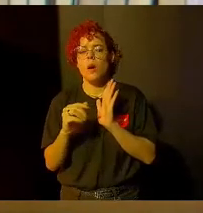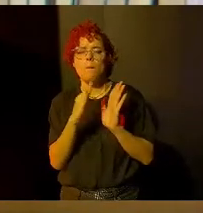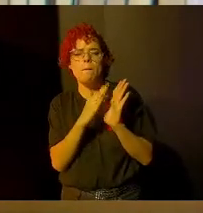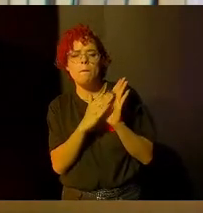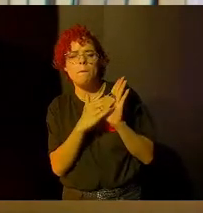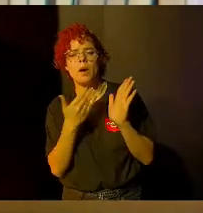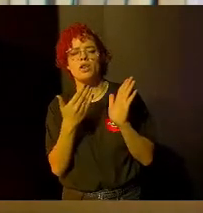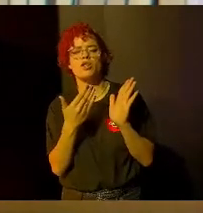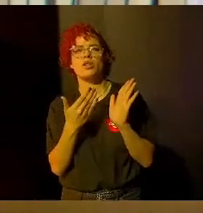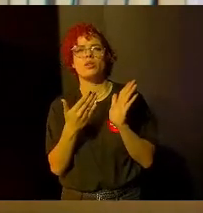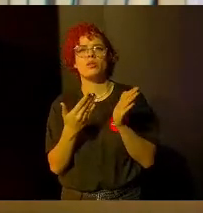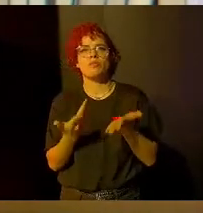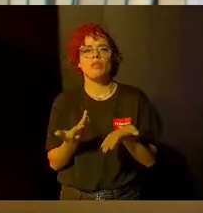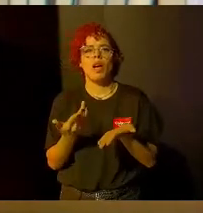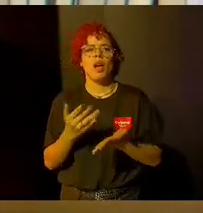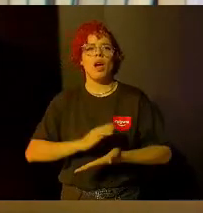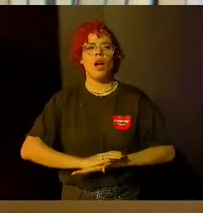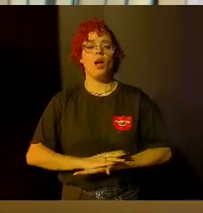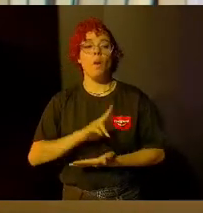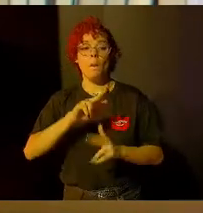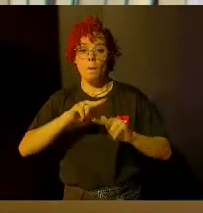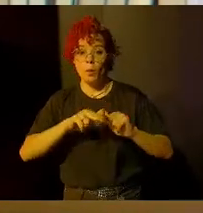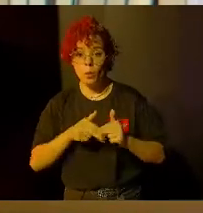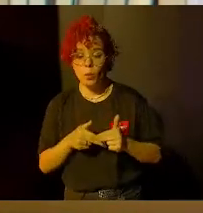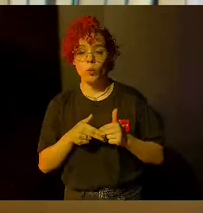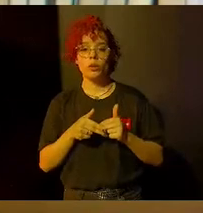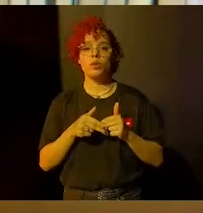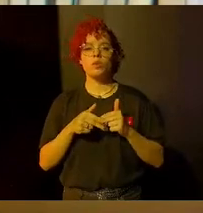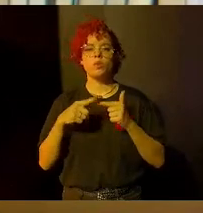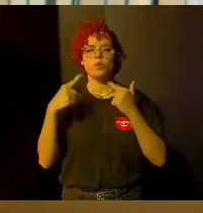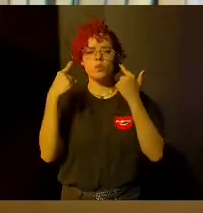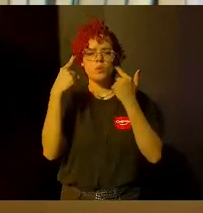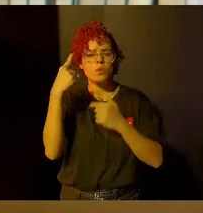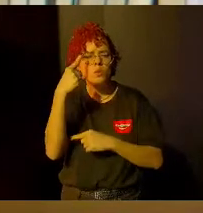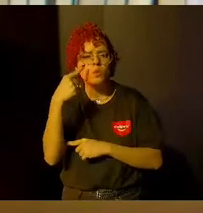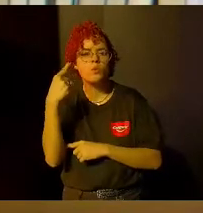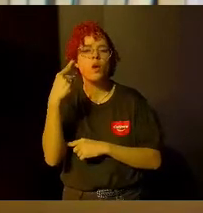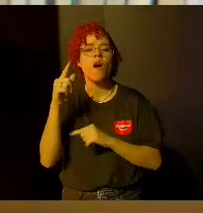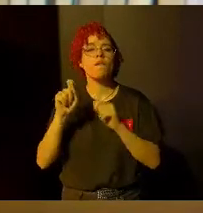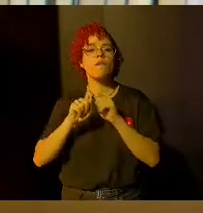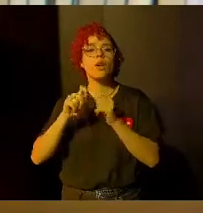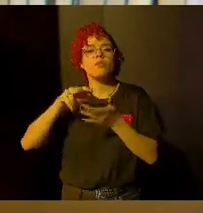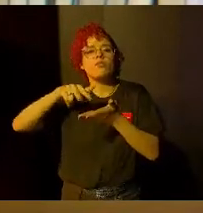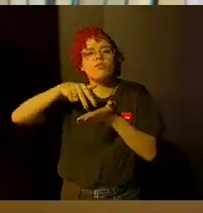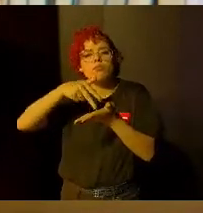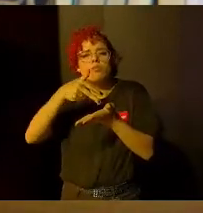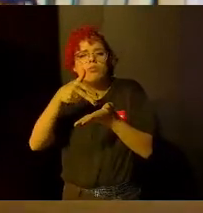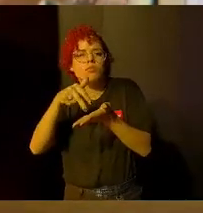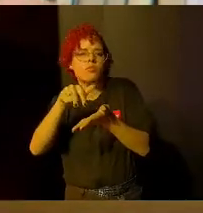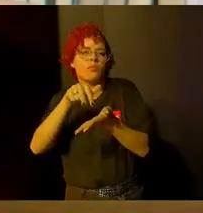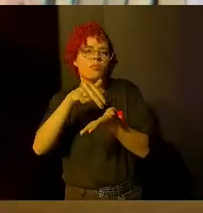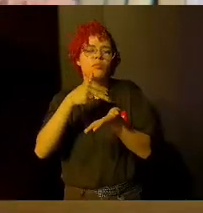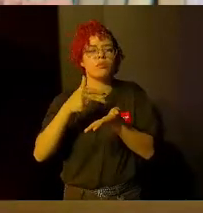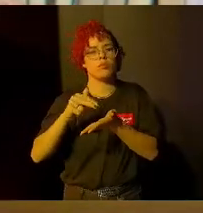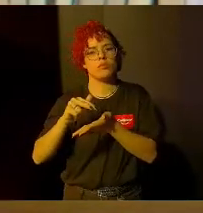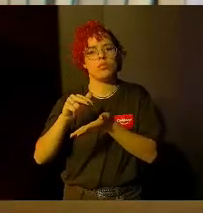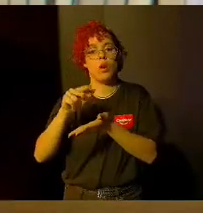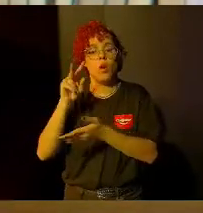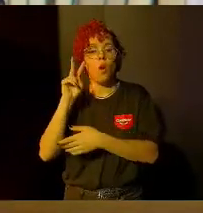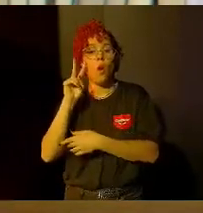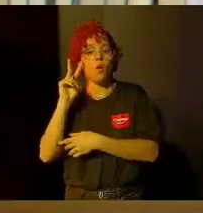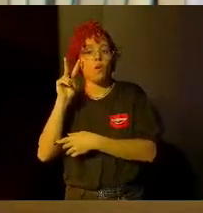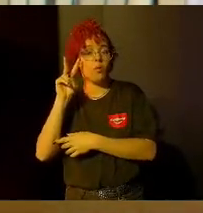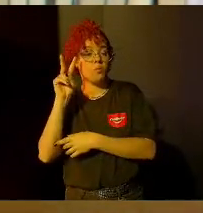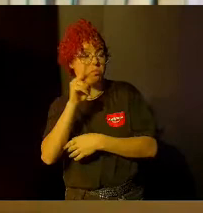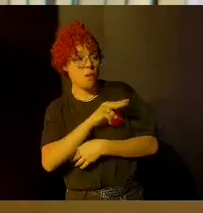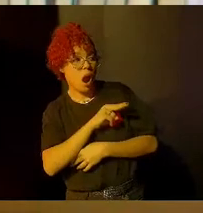gráfica e por isso os olhos fazem uma coreografia no meu livro ora você tem que olhar para a esquerda